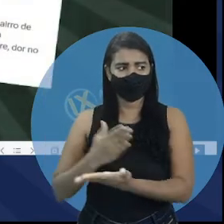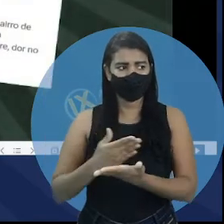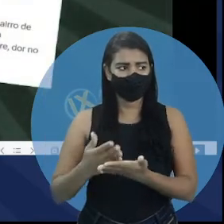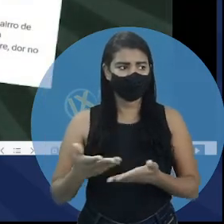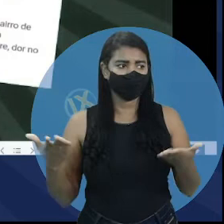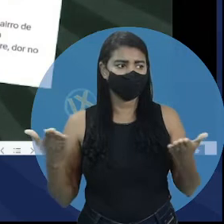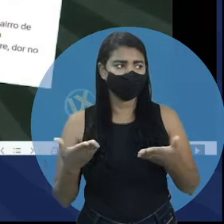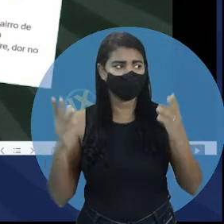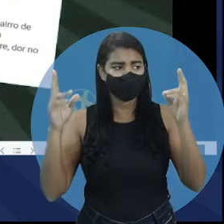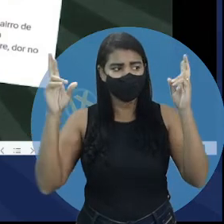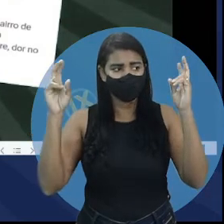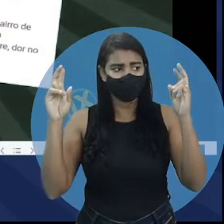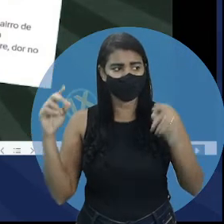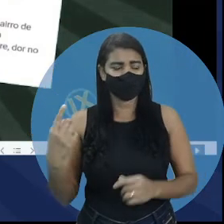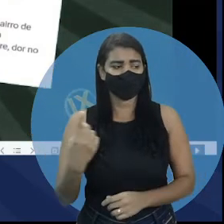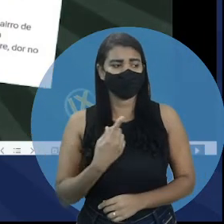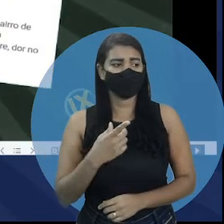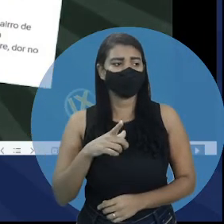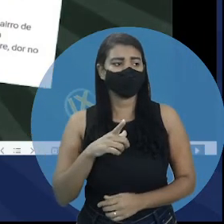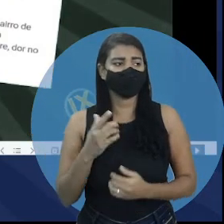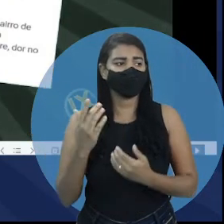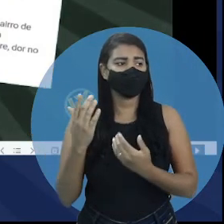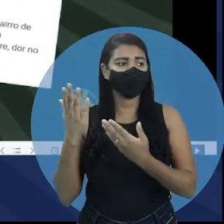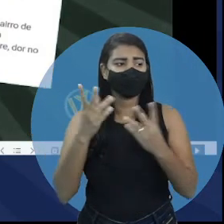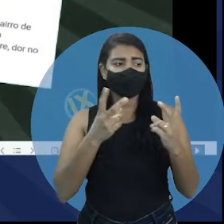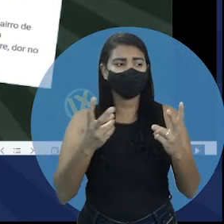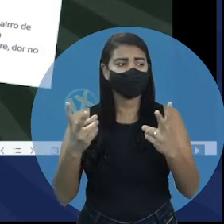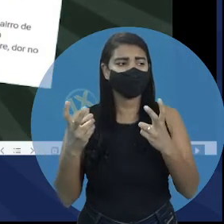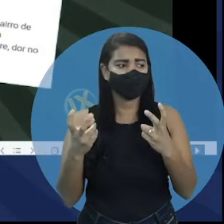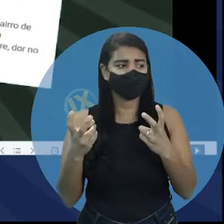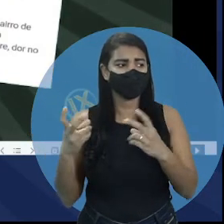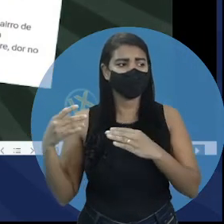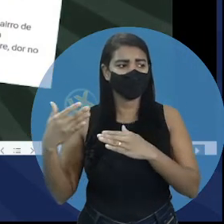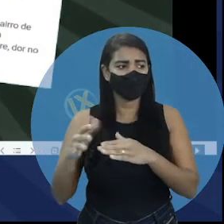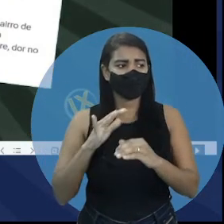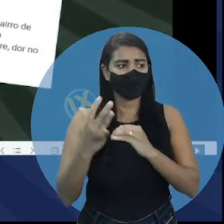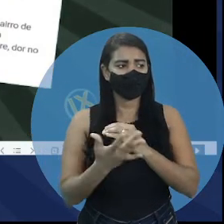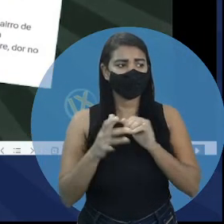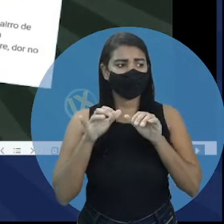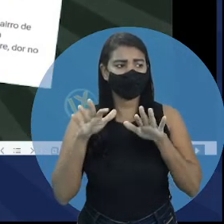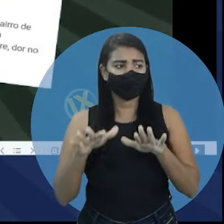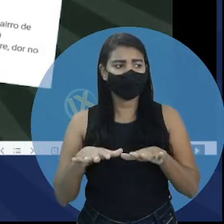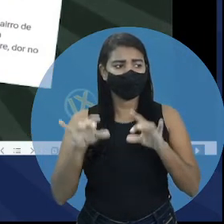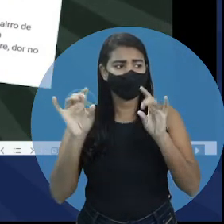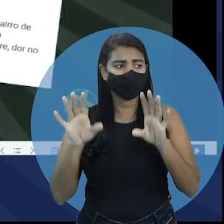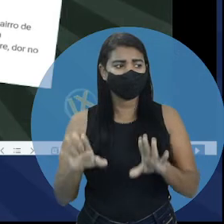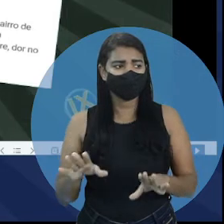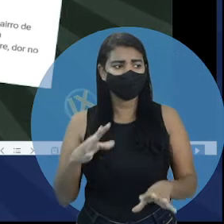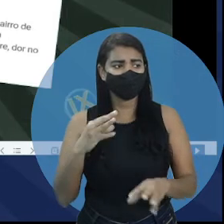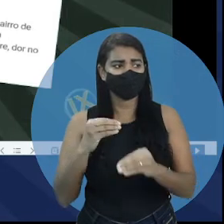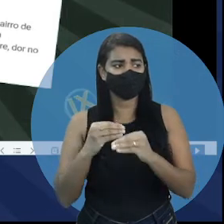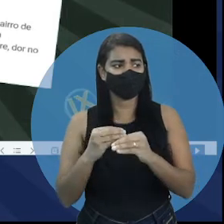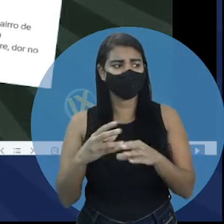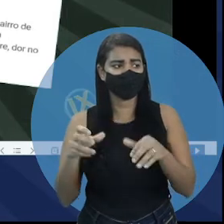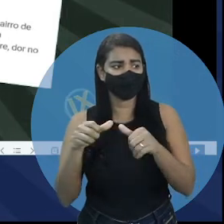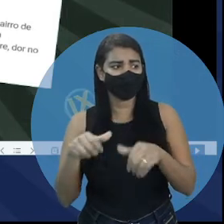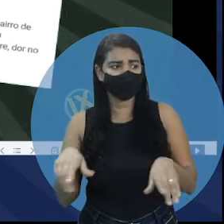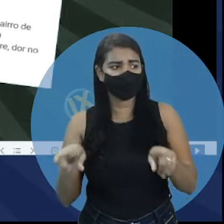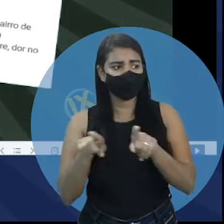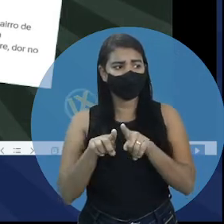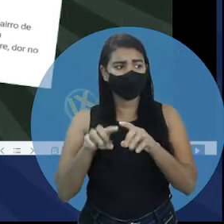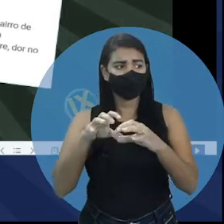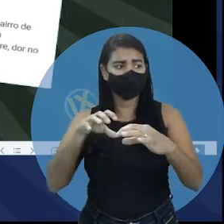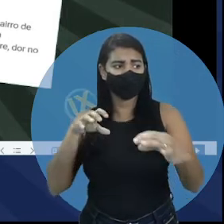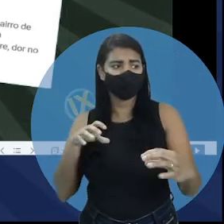Inicialmente, a gente percebeu, nessa época de pandemia, especificamente quando ainda estávamos de forma